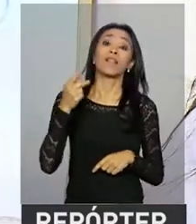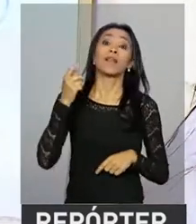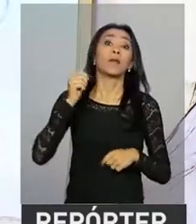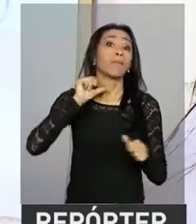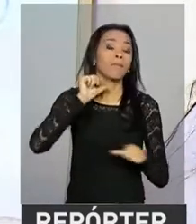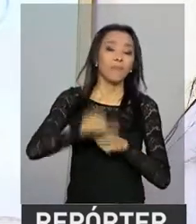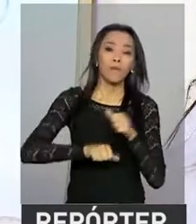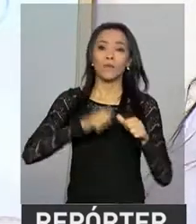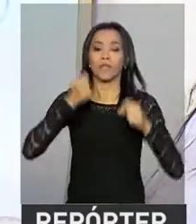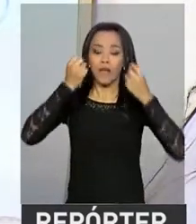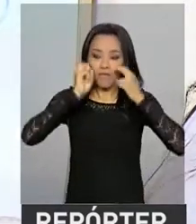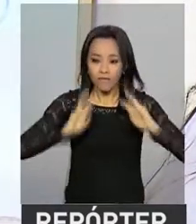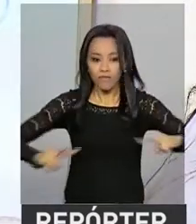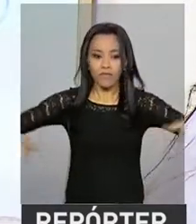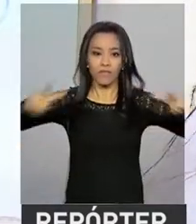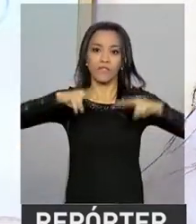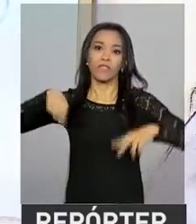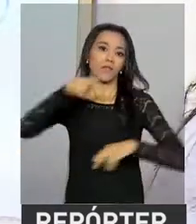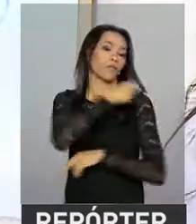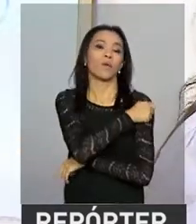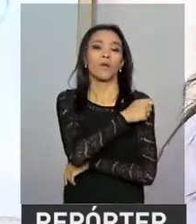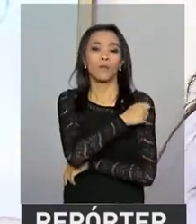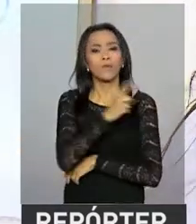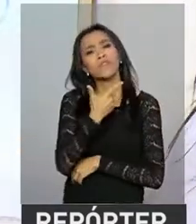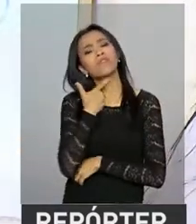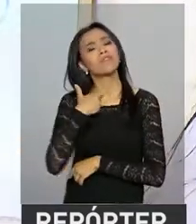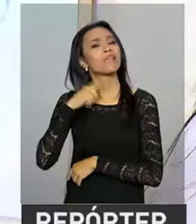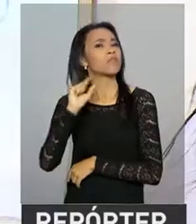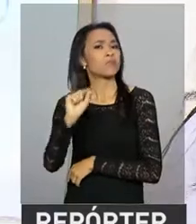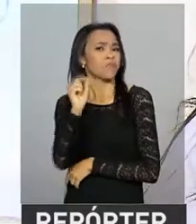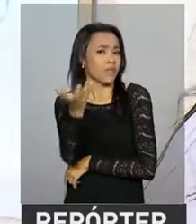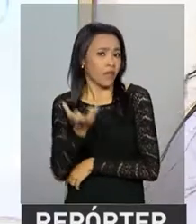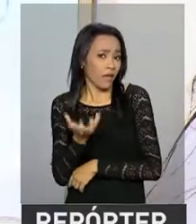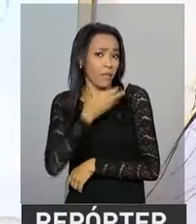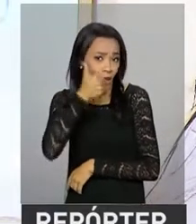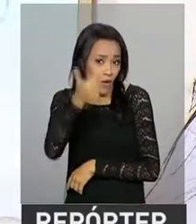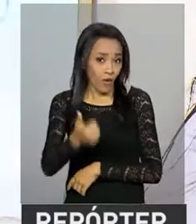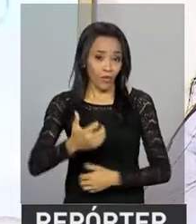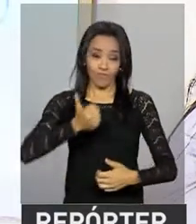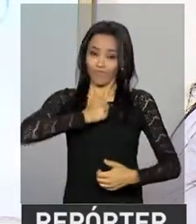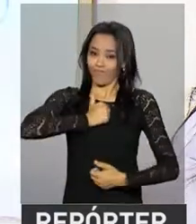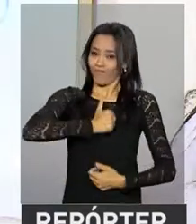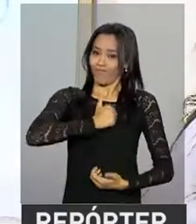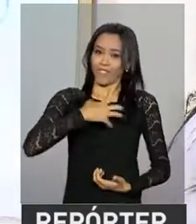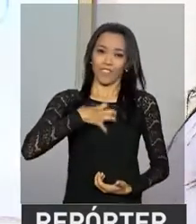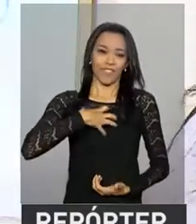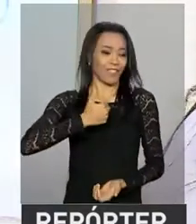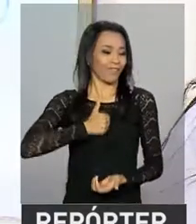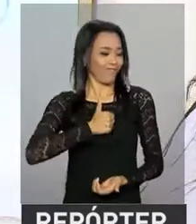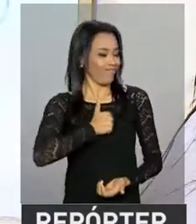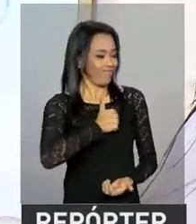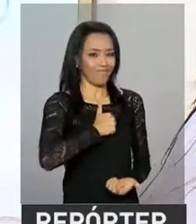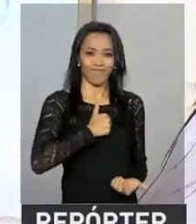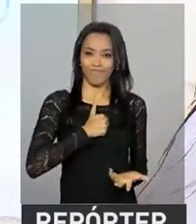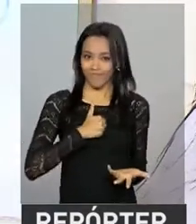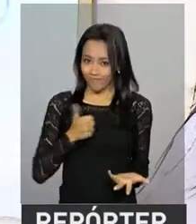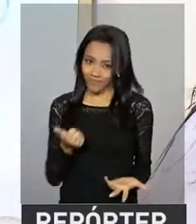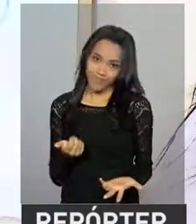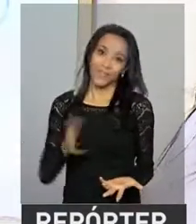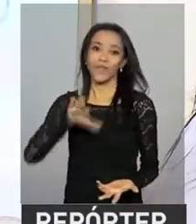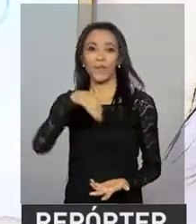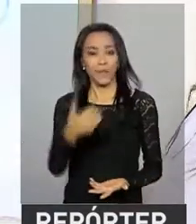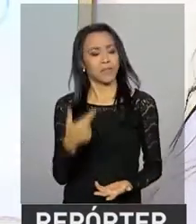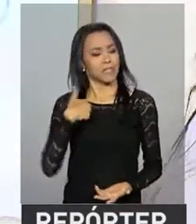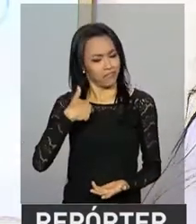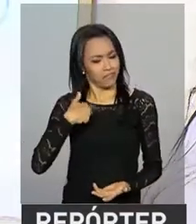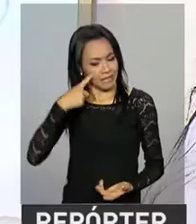a visão do aluno com relação à escola e com o que ele deseja para si mesmo, né? Melhora muito a autoestima. O aluno ele se sente valorizado quando ele percebe